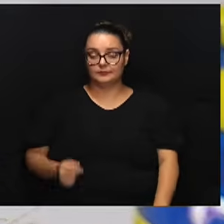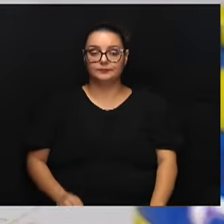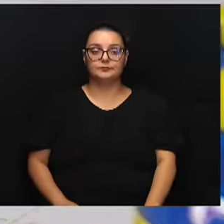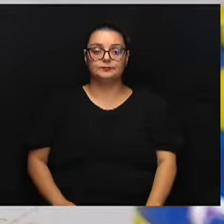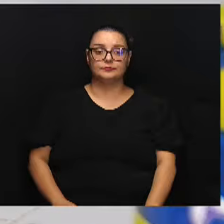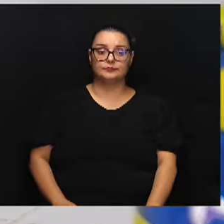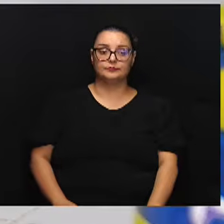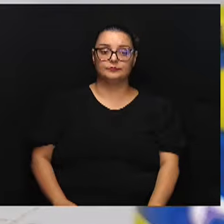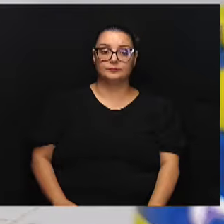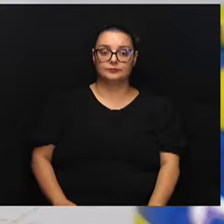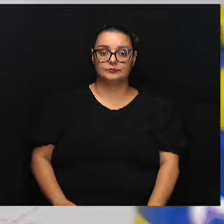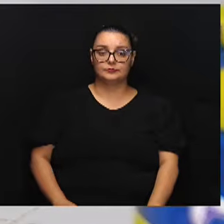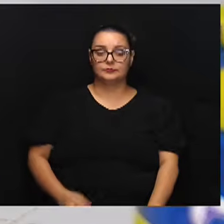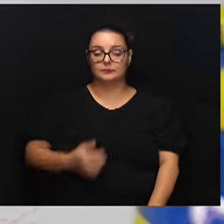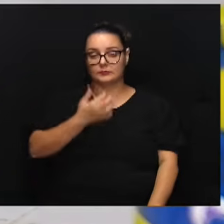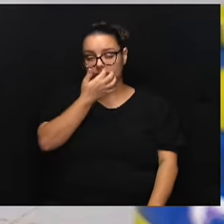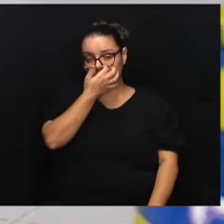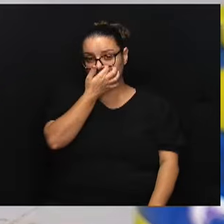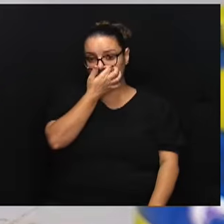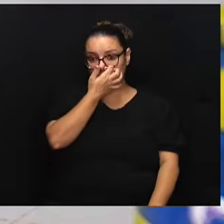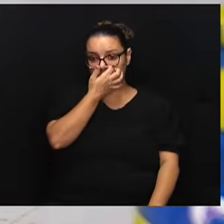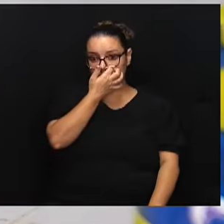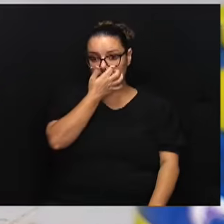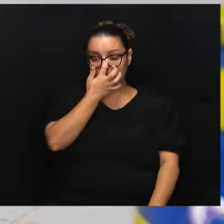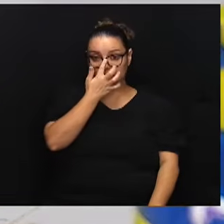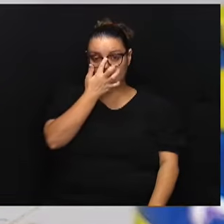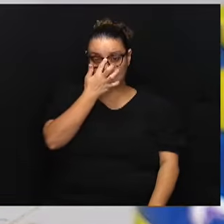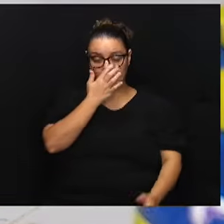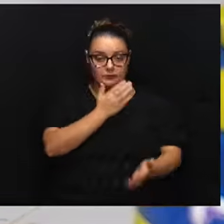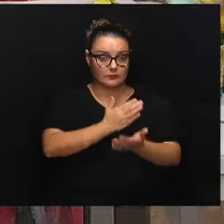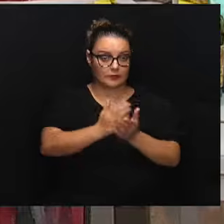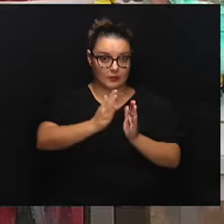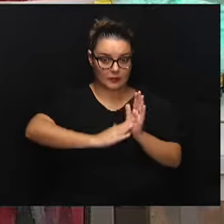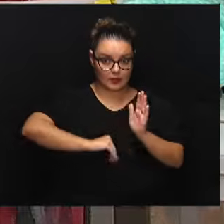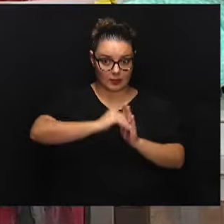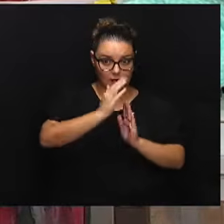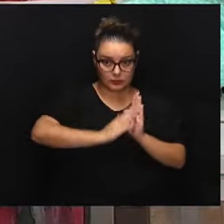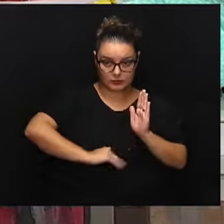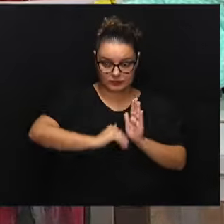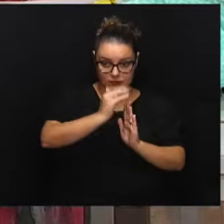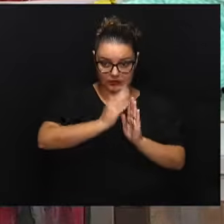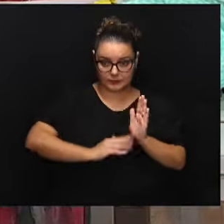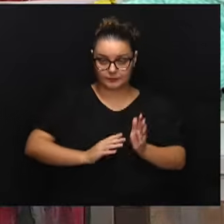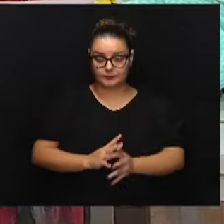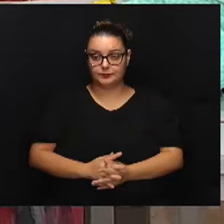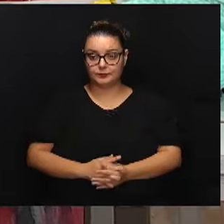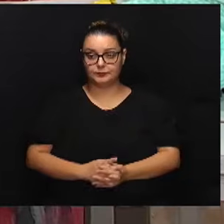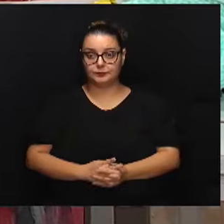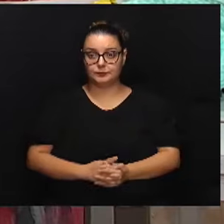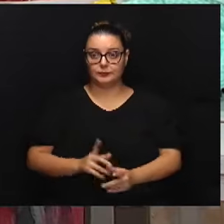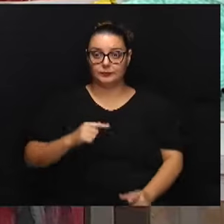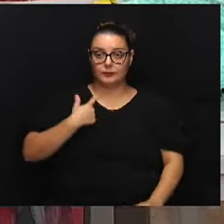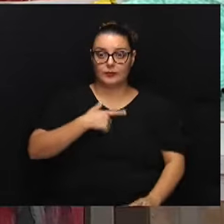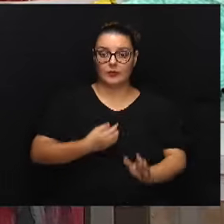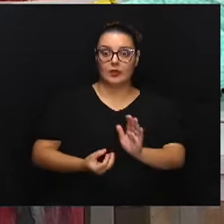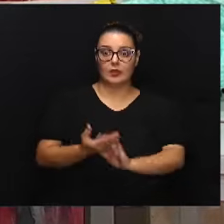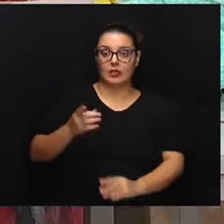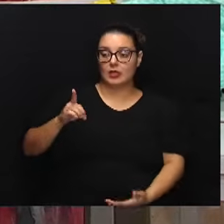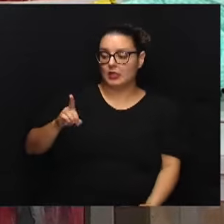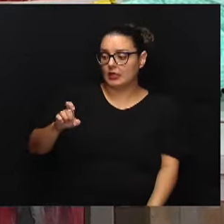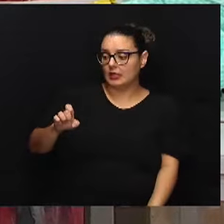a gente vai começar a pintar. a gente vai criar um famoso